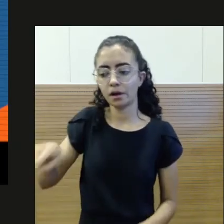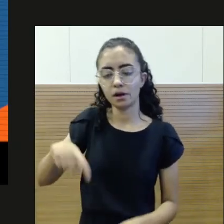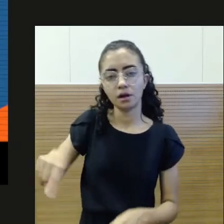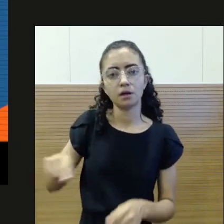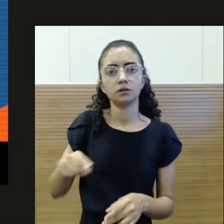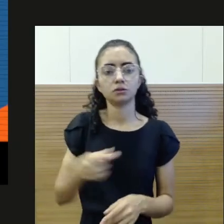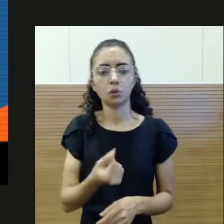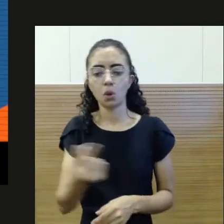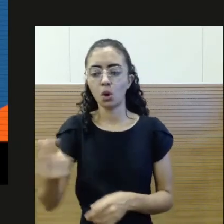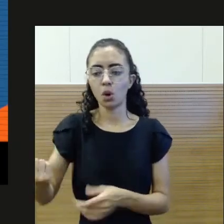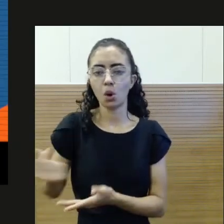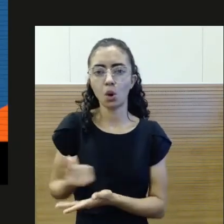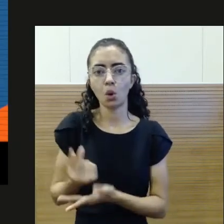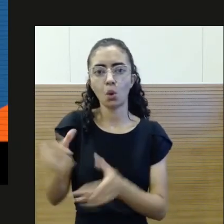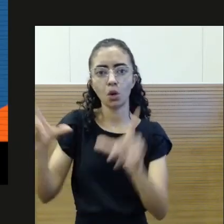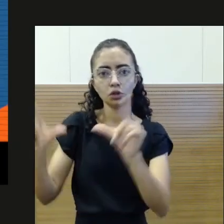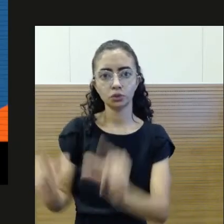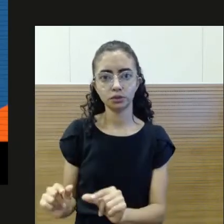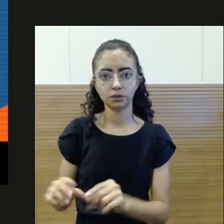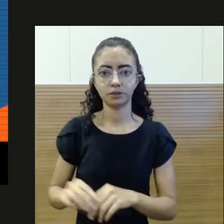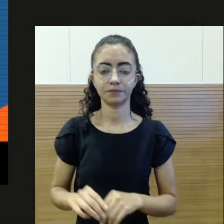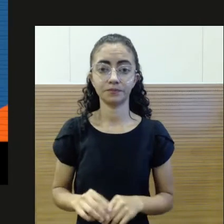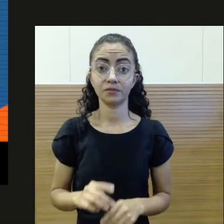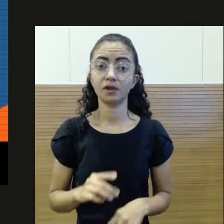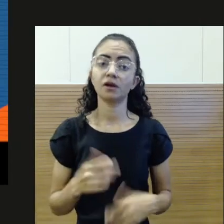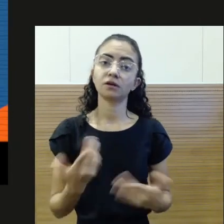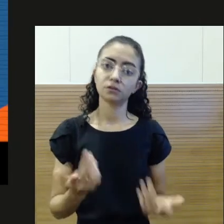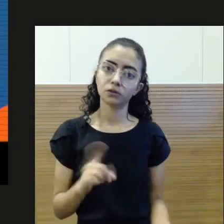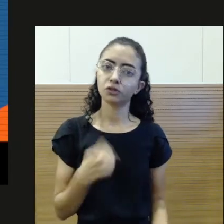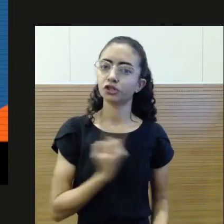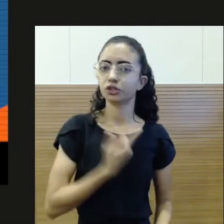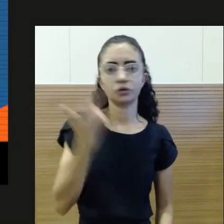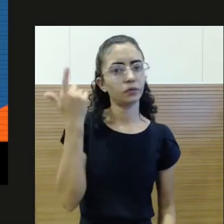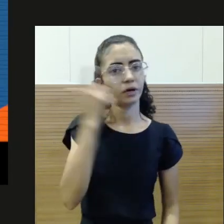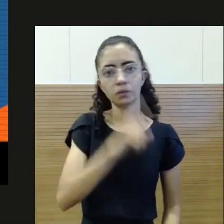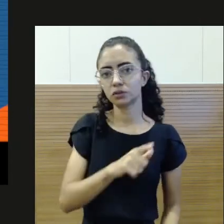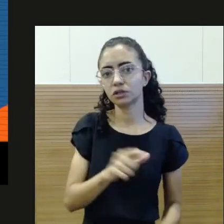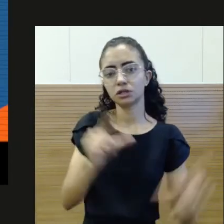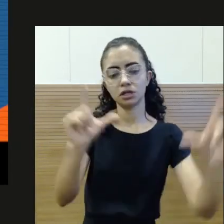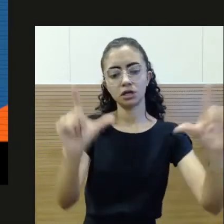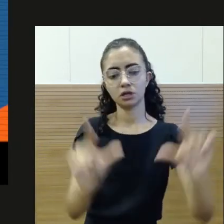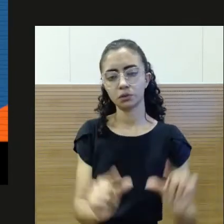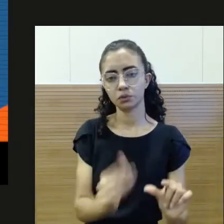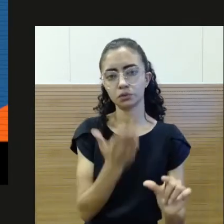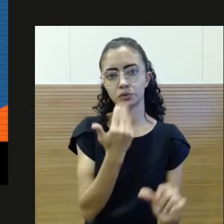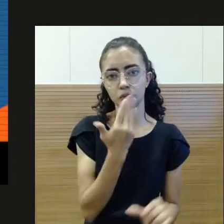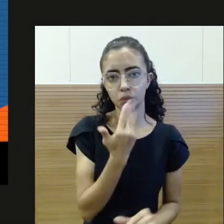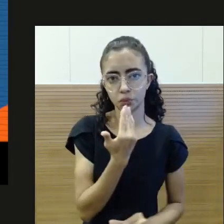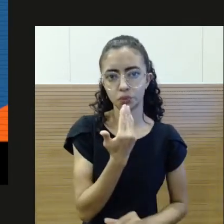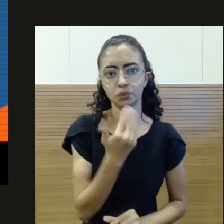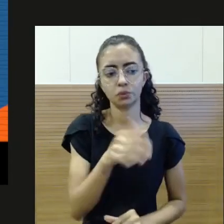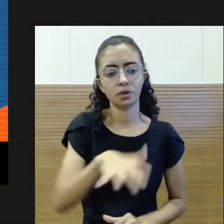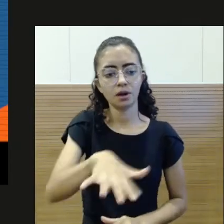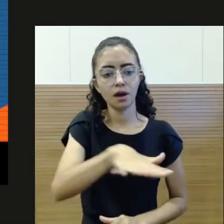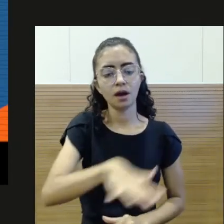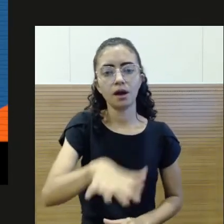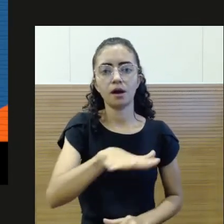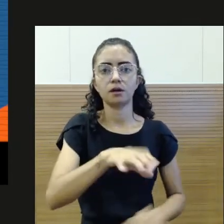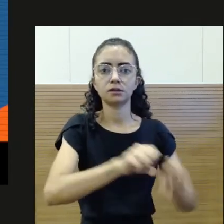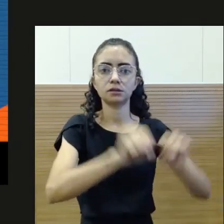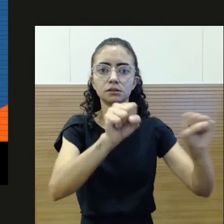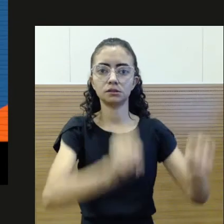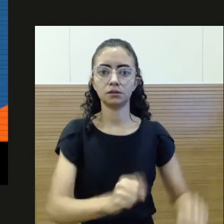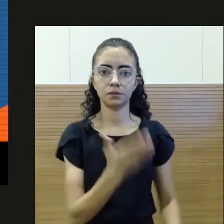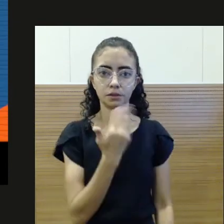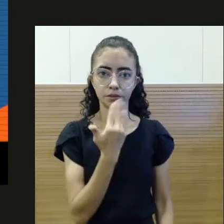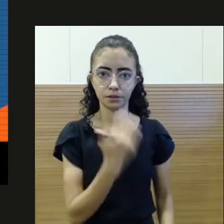produtos, a gente não vai conseguir reduzir a expansão deles na alimentação e nos sistemas alimentares, né? E começando